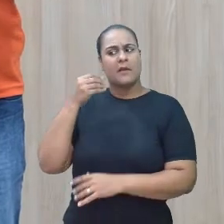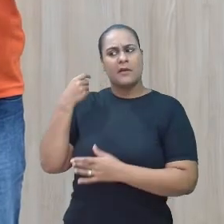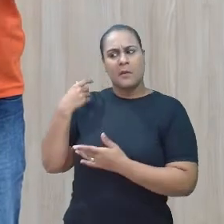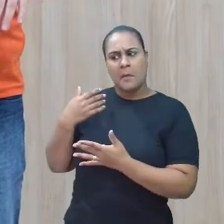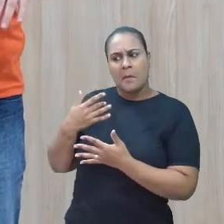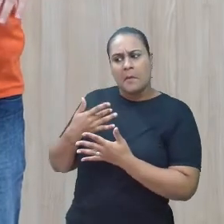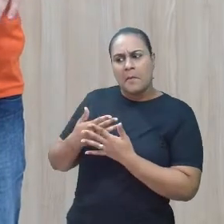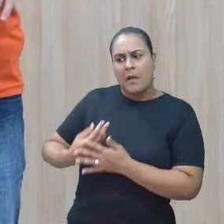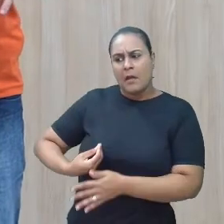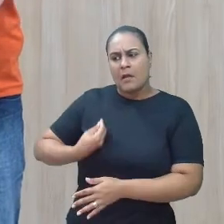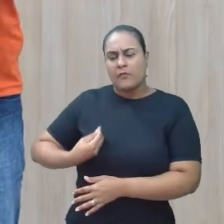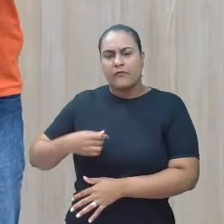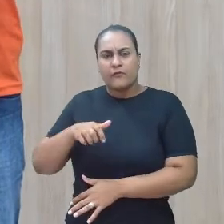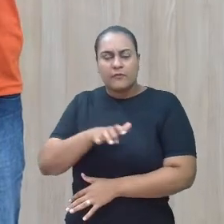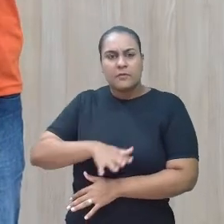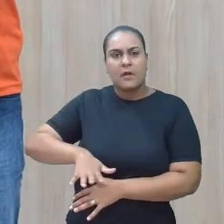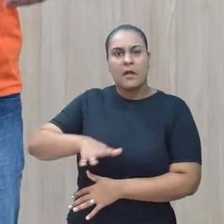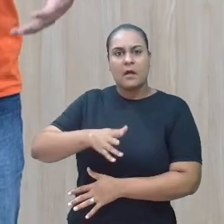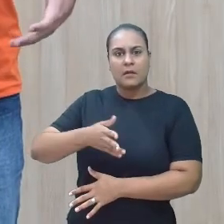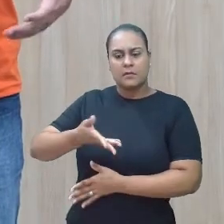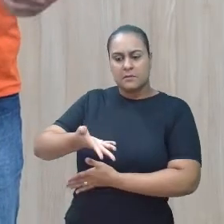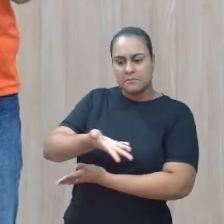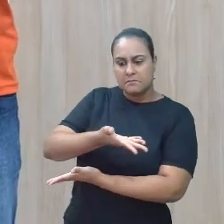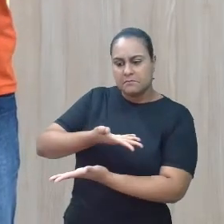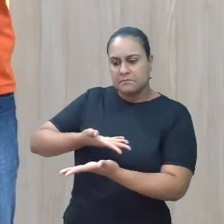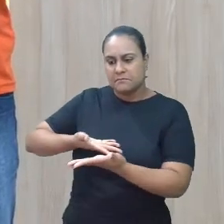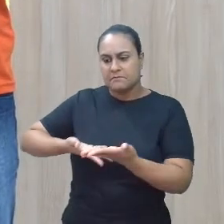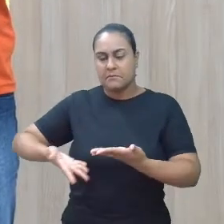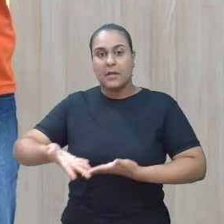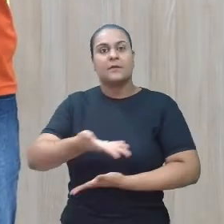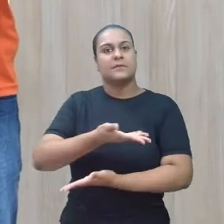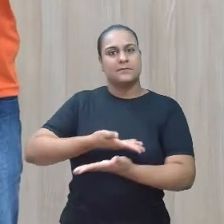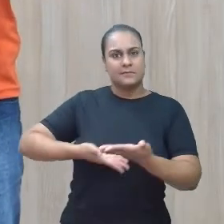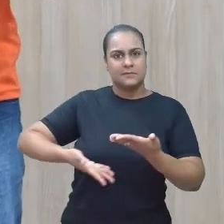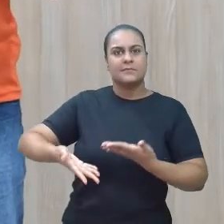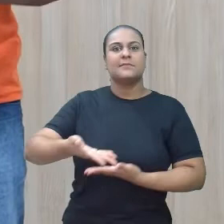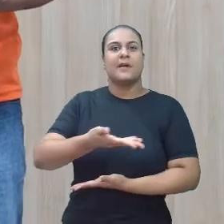humanos com o seu meio, com os outros,